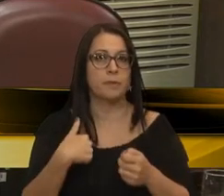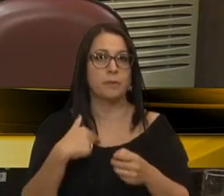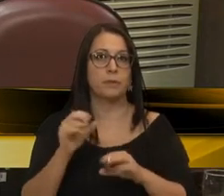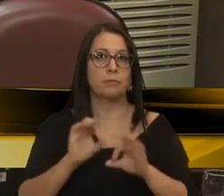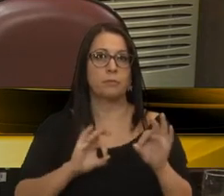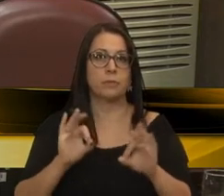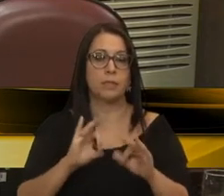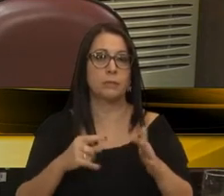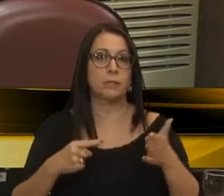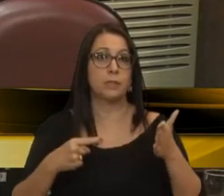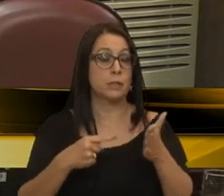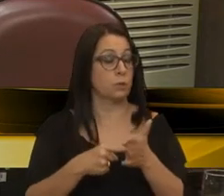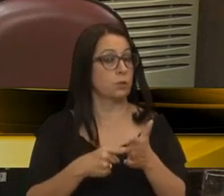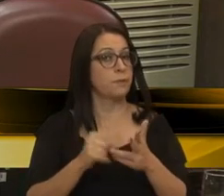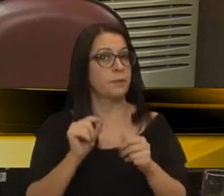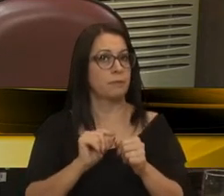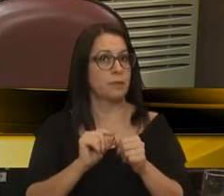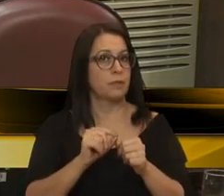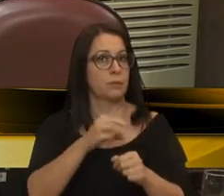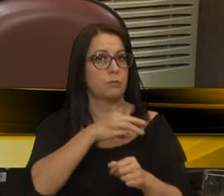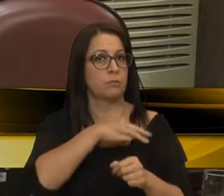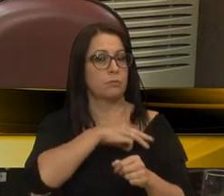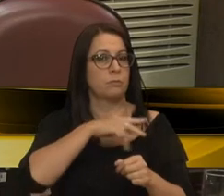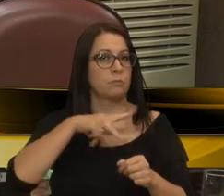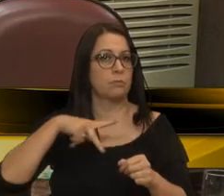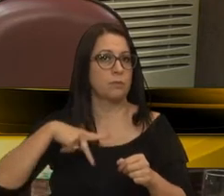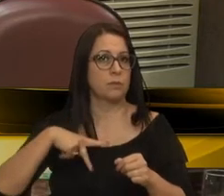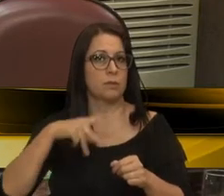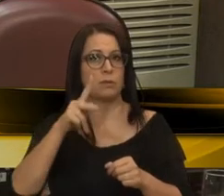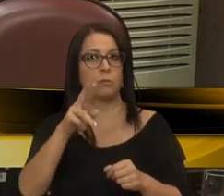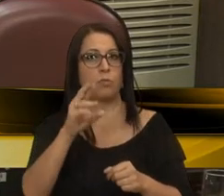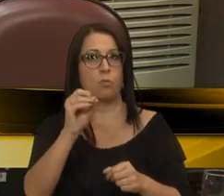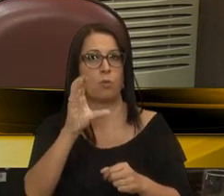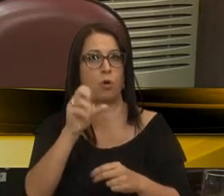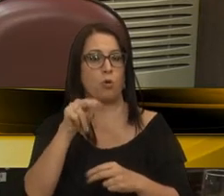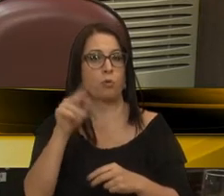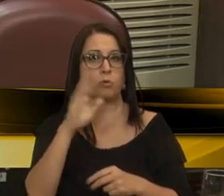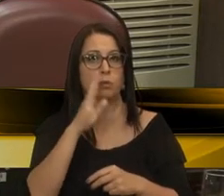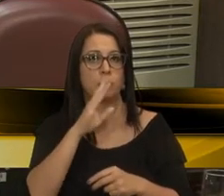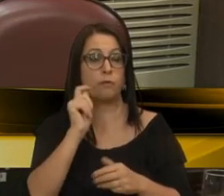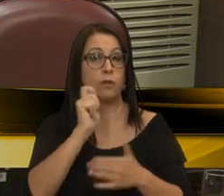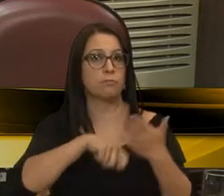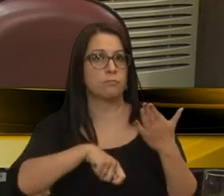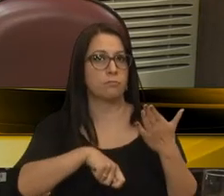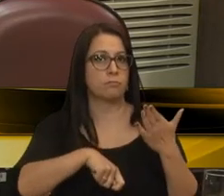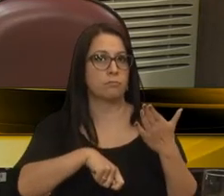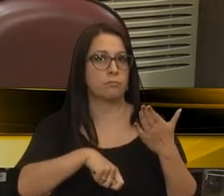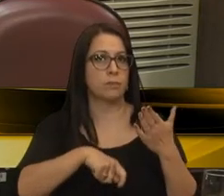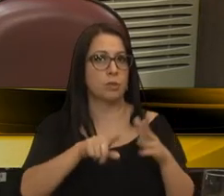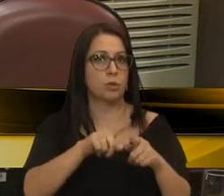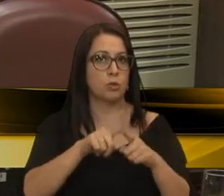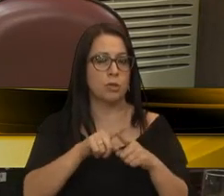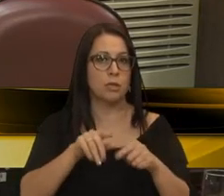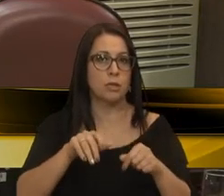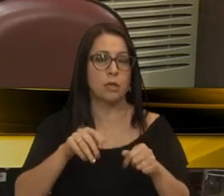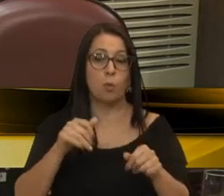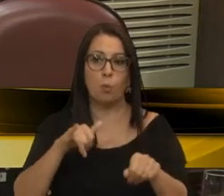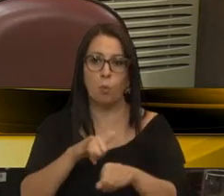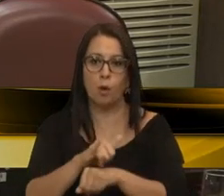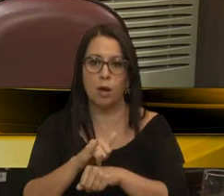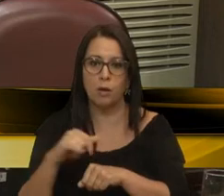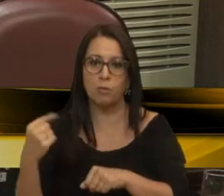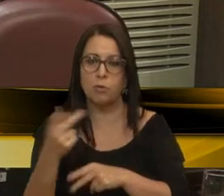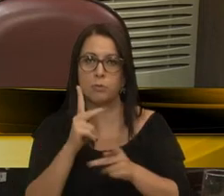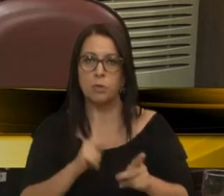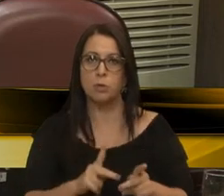elaborando uma denúncia, eu vou fazer uma denúncia no Ministério Público, se o PROCON não se agilizar, e vou protocolar. Isso aqui é um estelionato coletivo, e eles vão